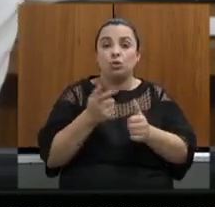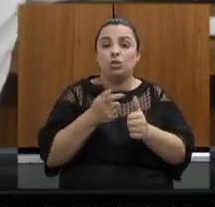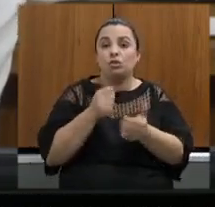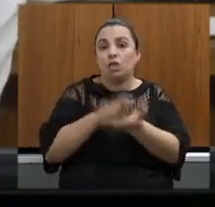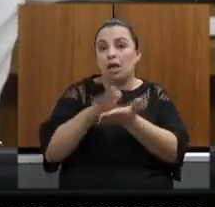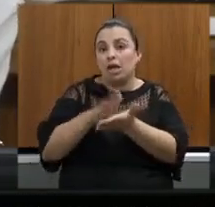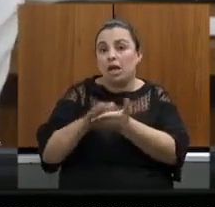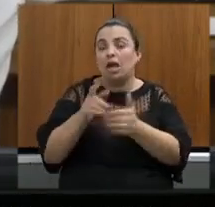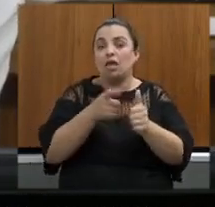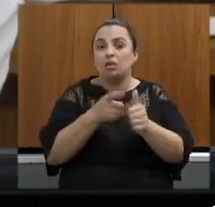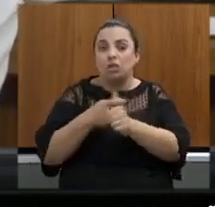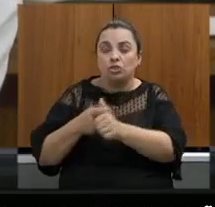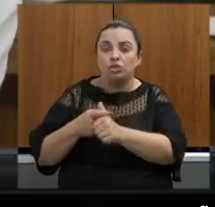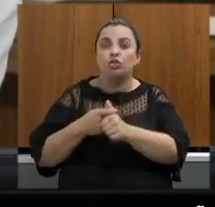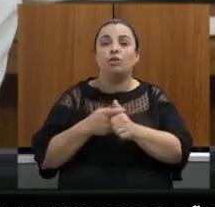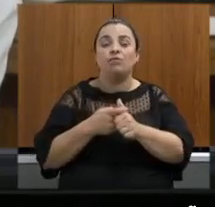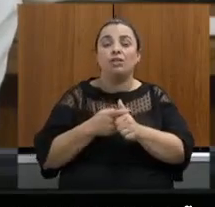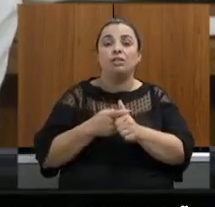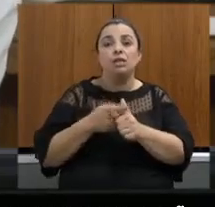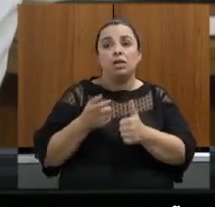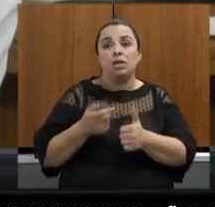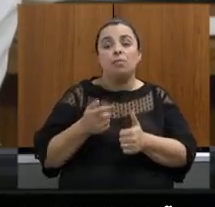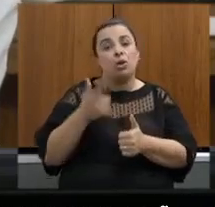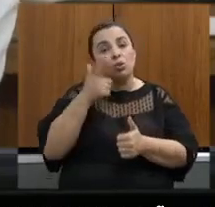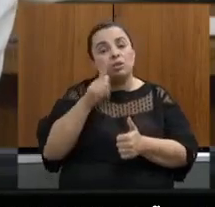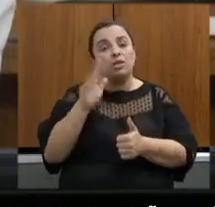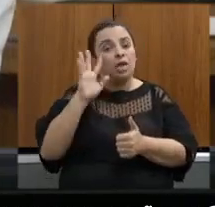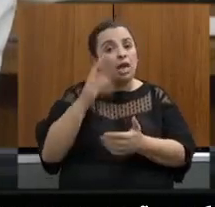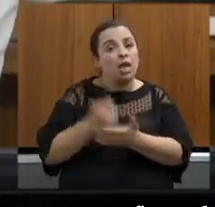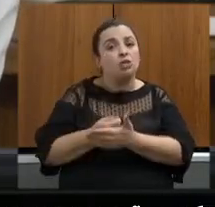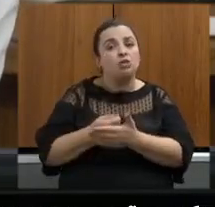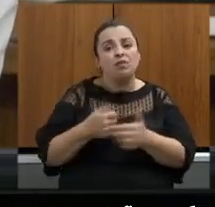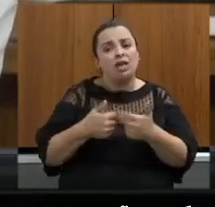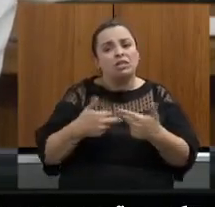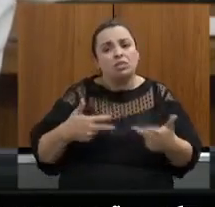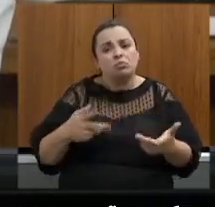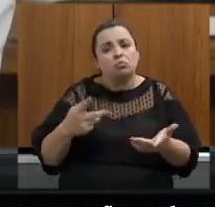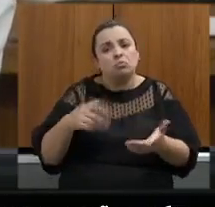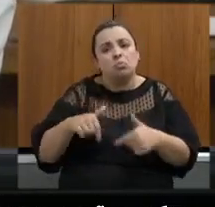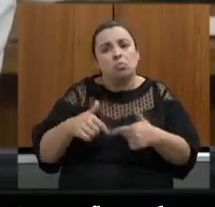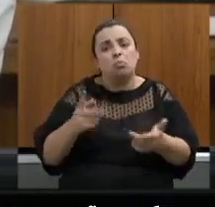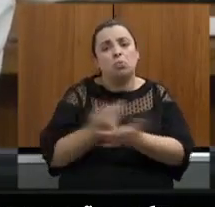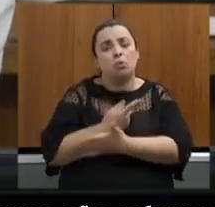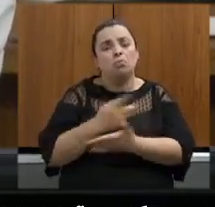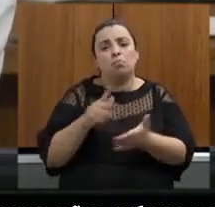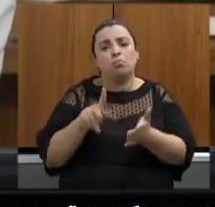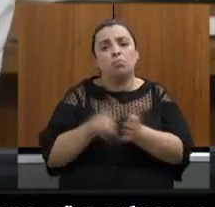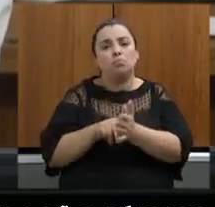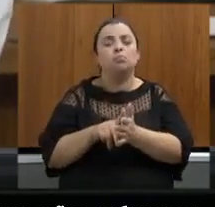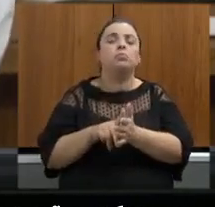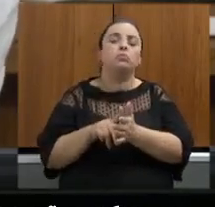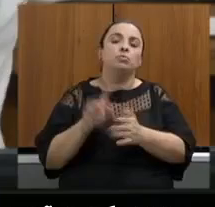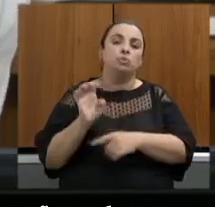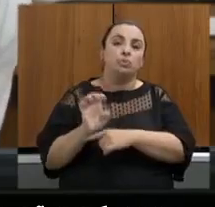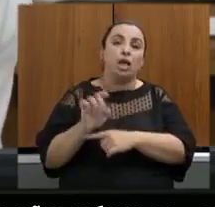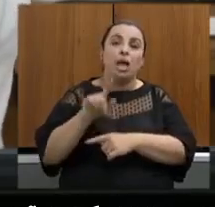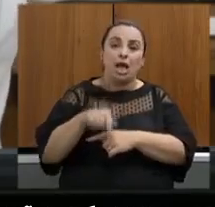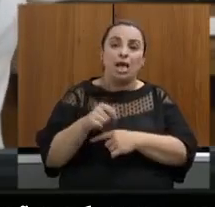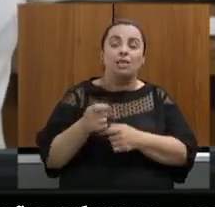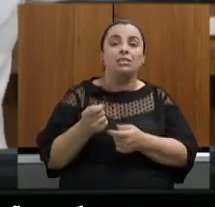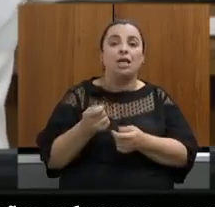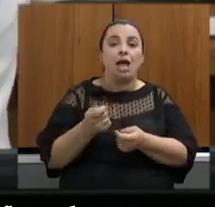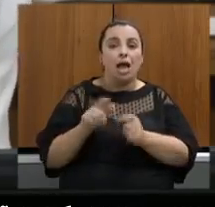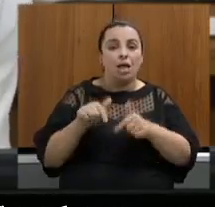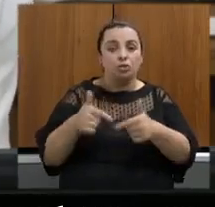e que necessariamente demandam recursos essas medidas podem sempre ser negociadas de batidas desde que a